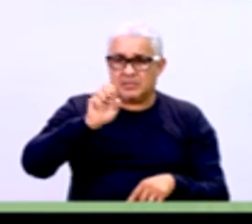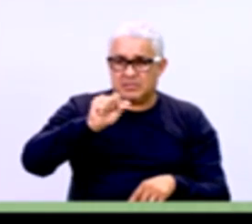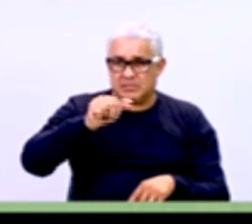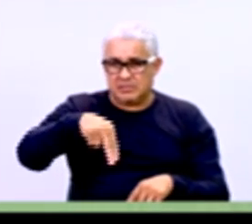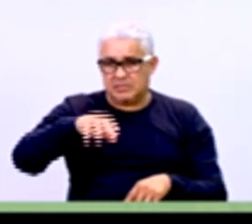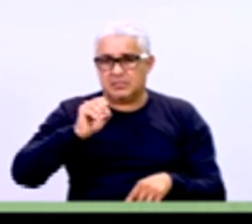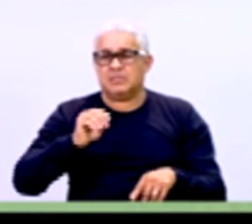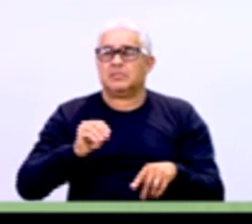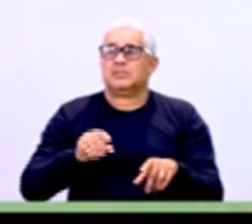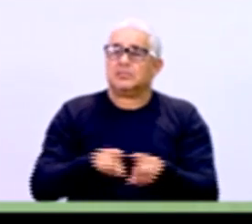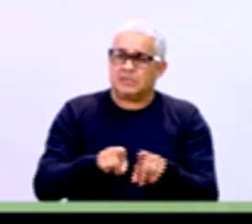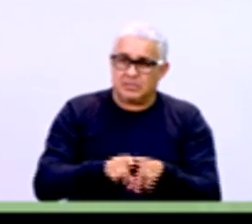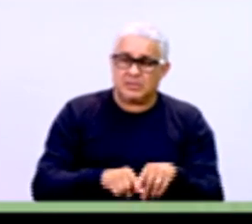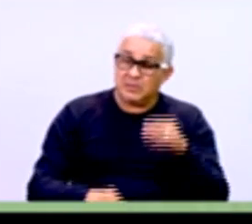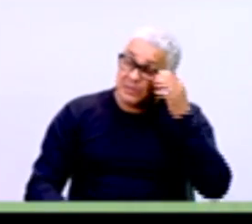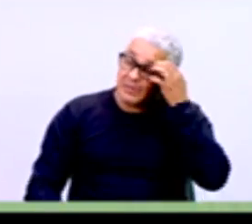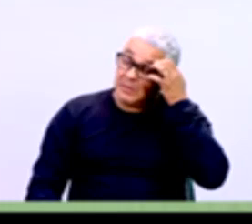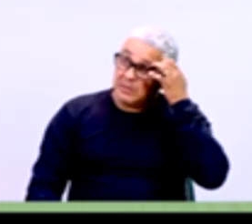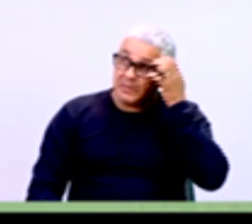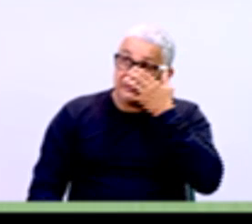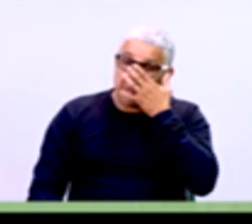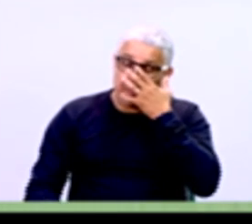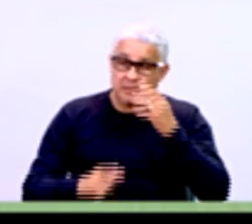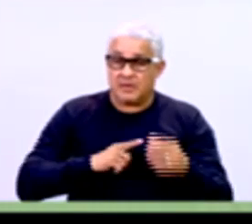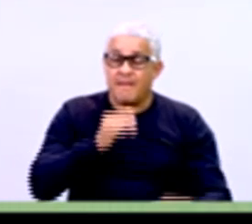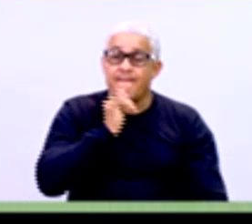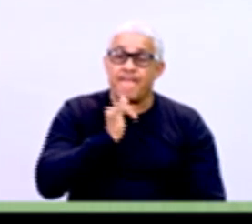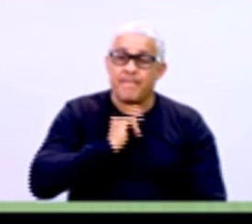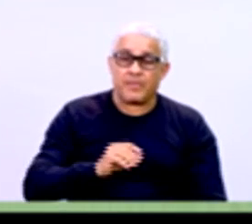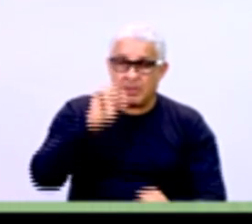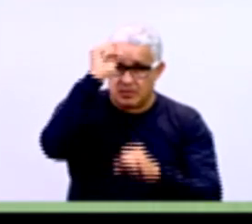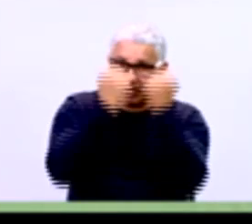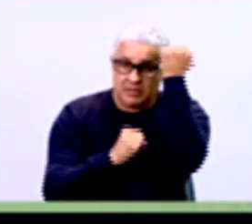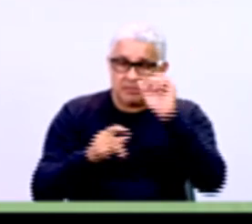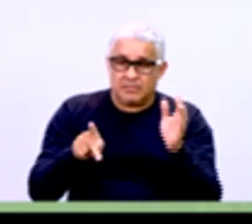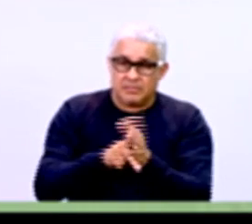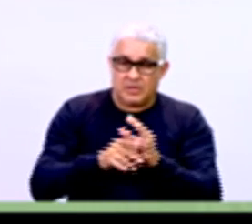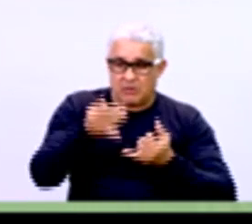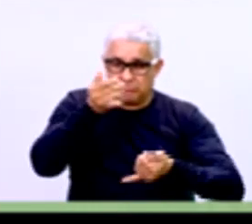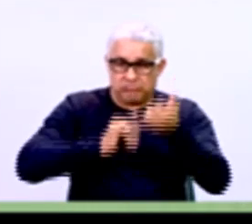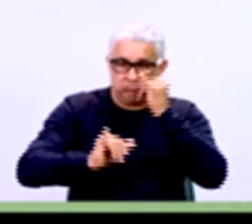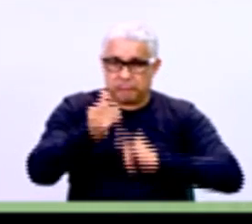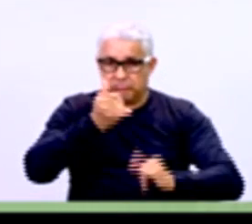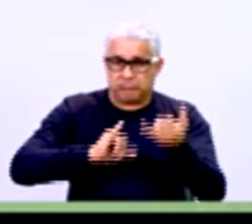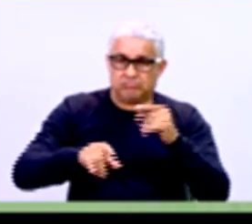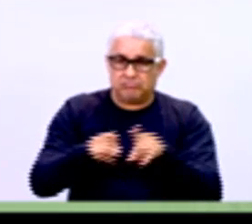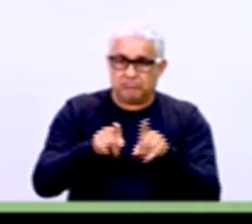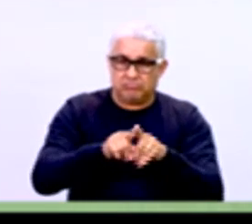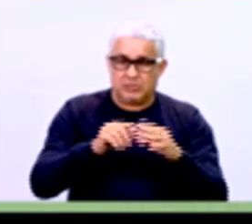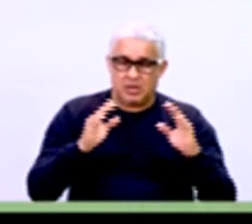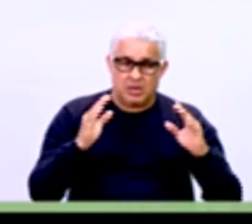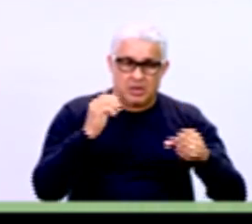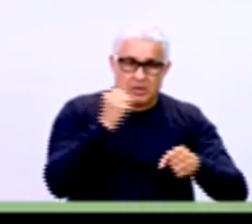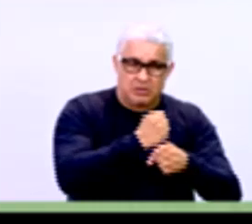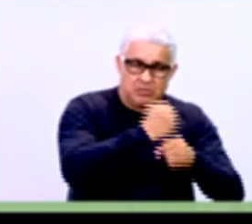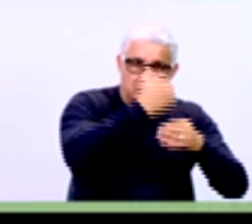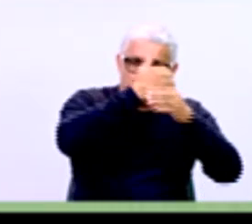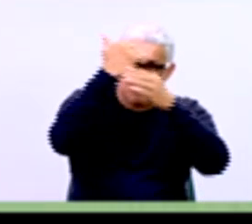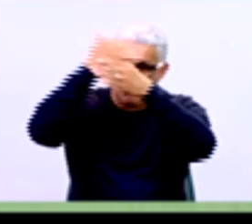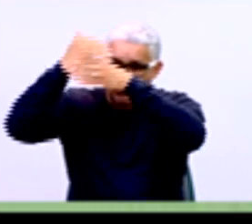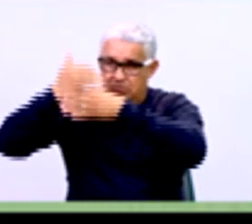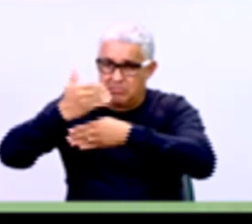Geração de resíduos e ou processos poluentes, exemplo, indústria de produtos químicos, resíduos da construção civil, produção